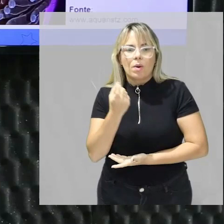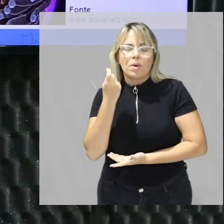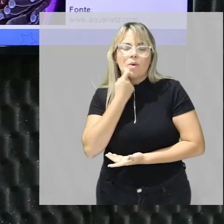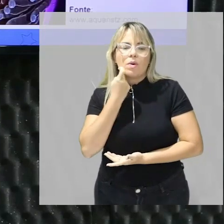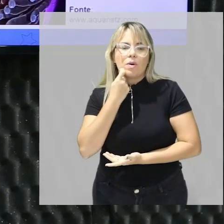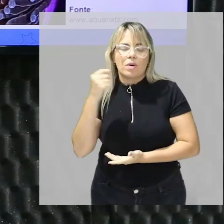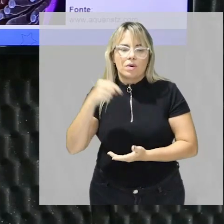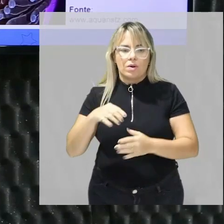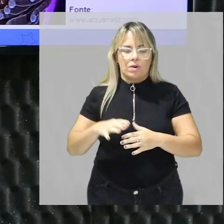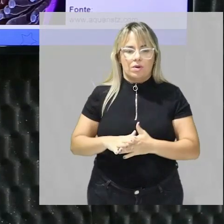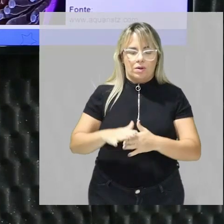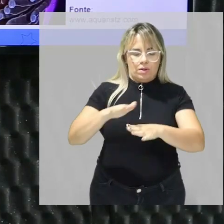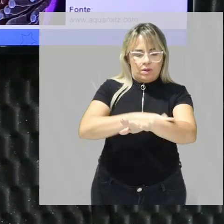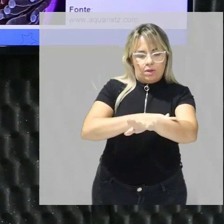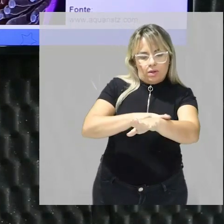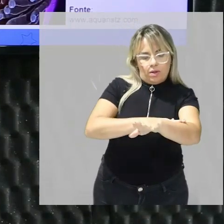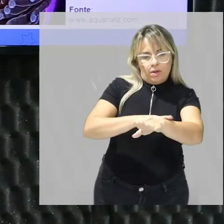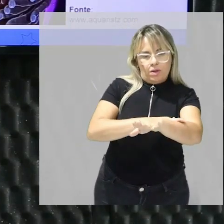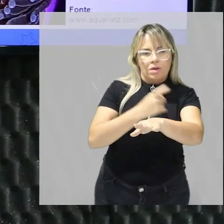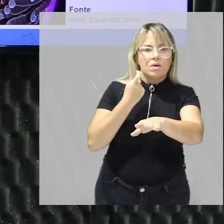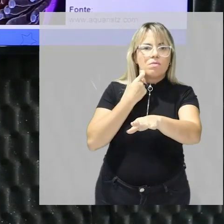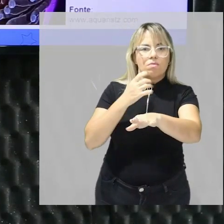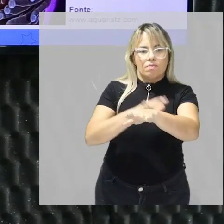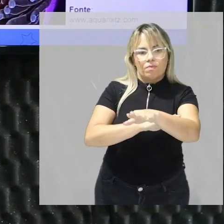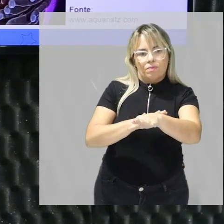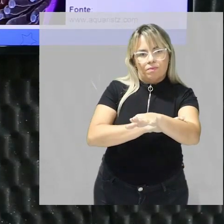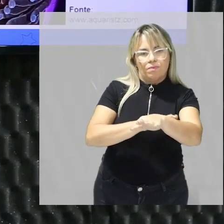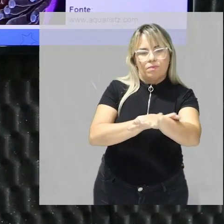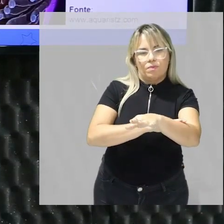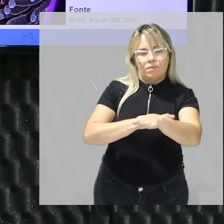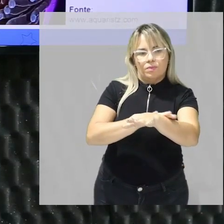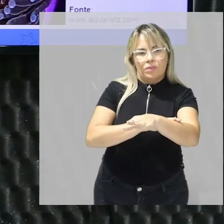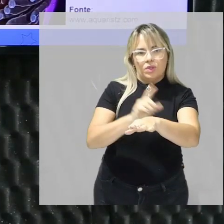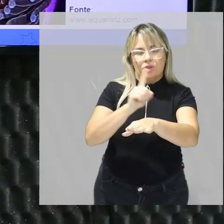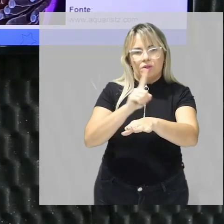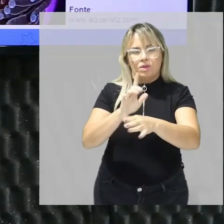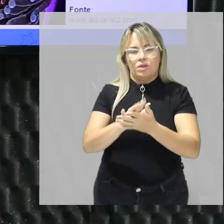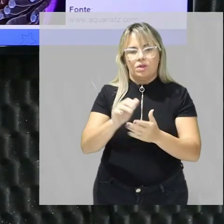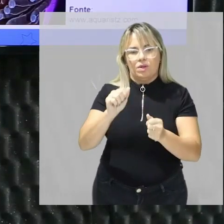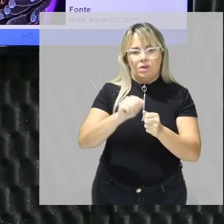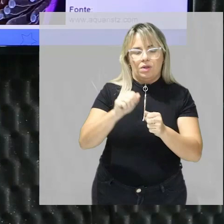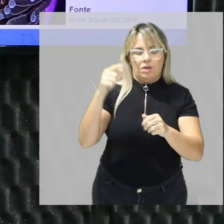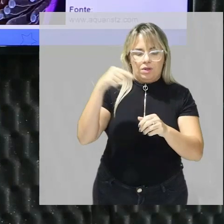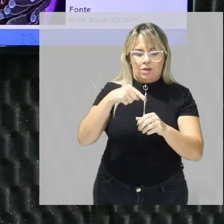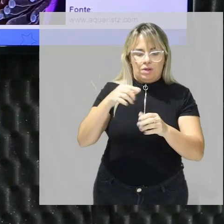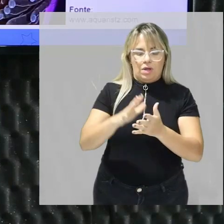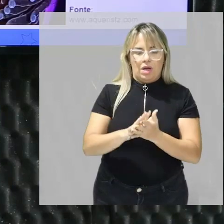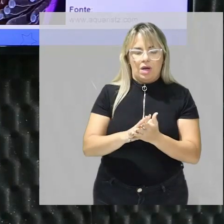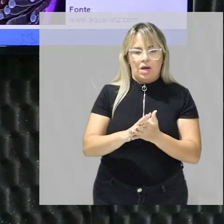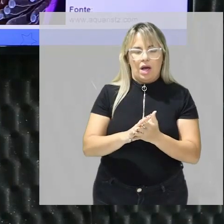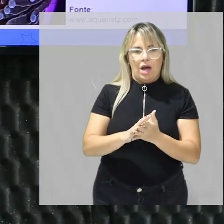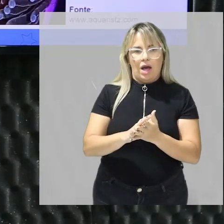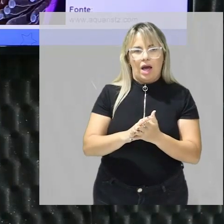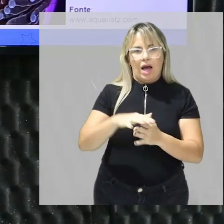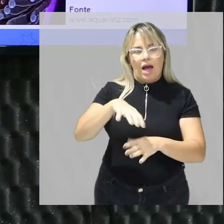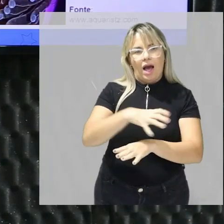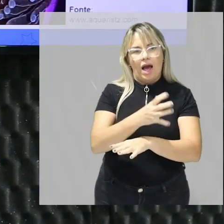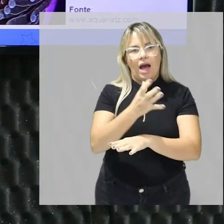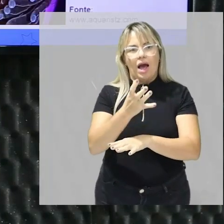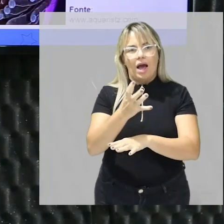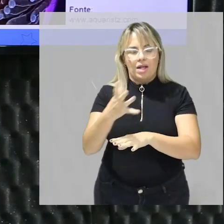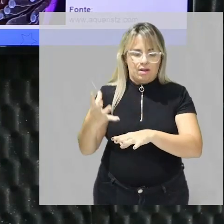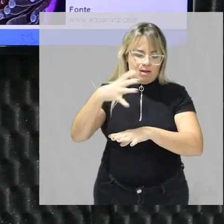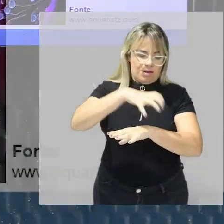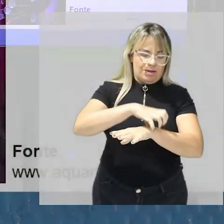produz na sua pele uma substância que não fazem com que a anêmona do mar ataque a ele, tá? Digamos assim.